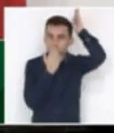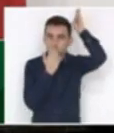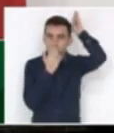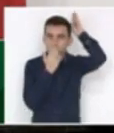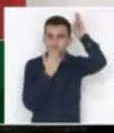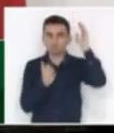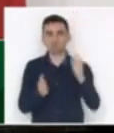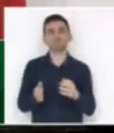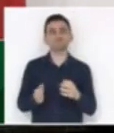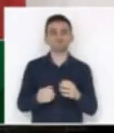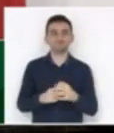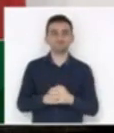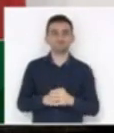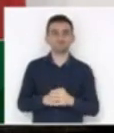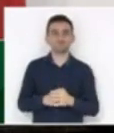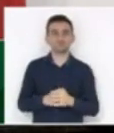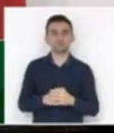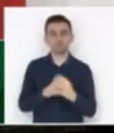Yanomami.